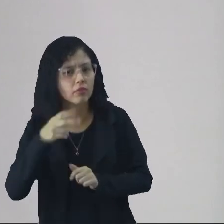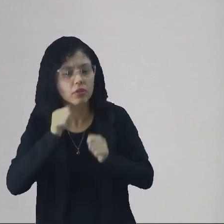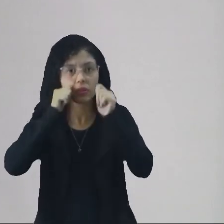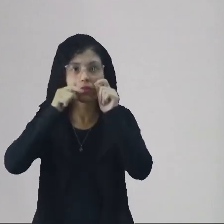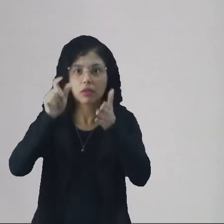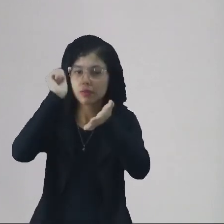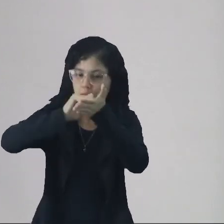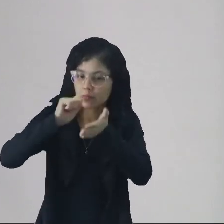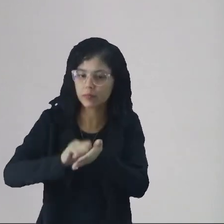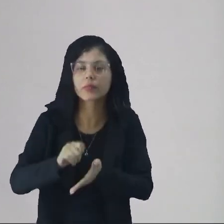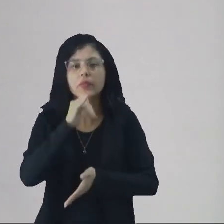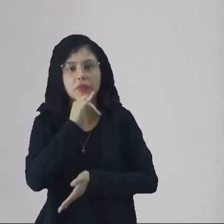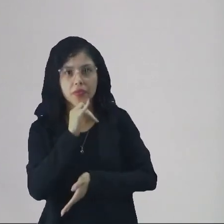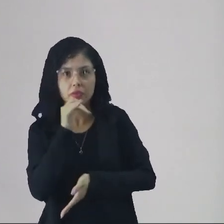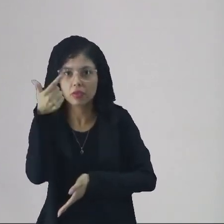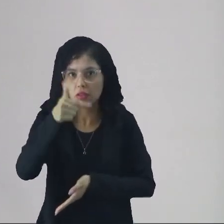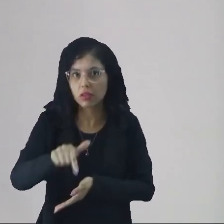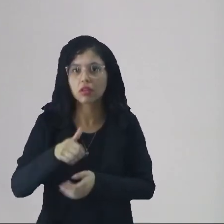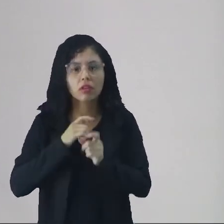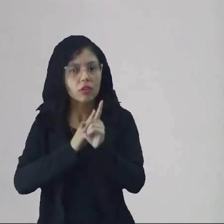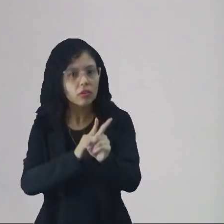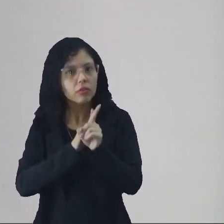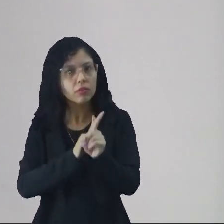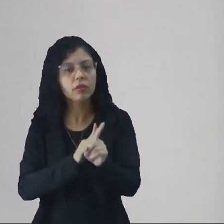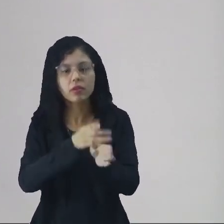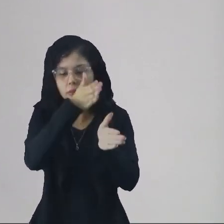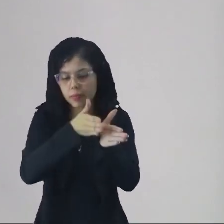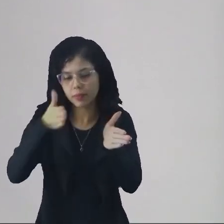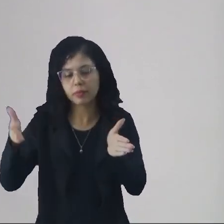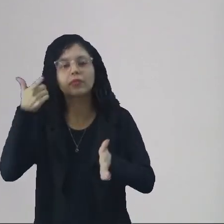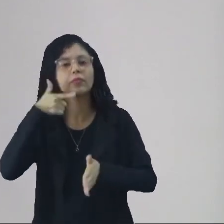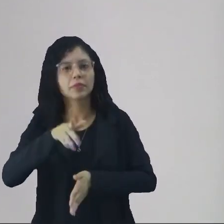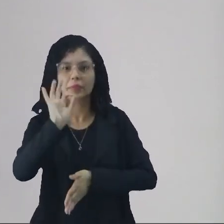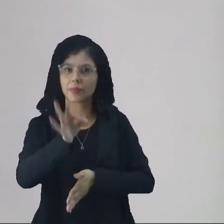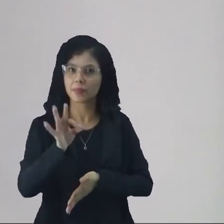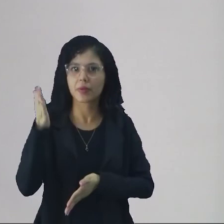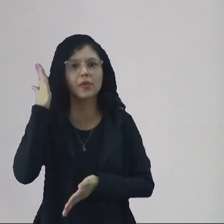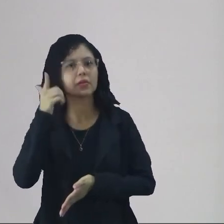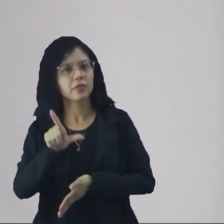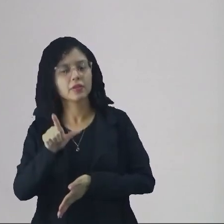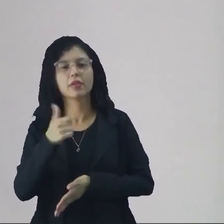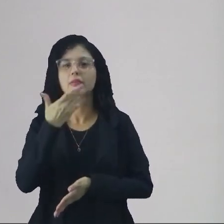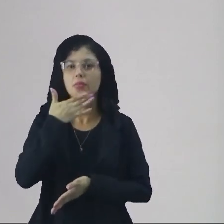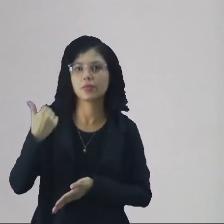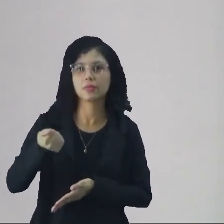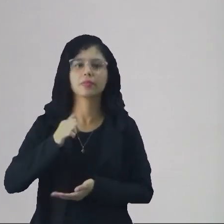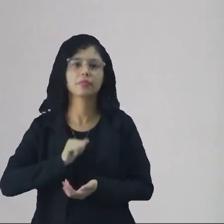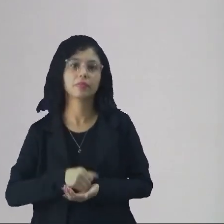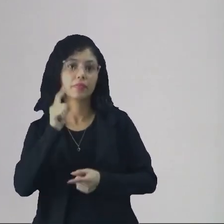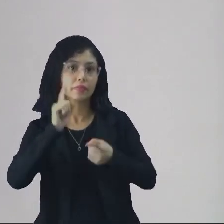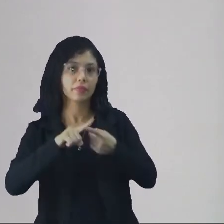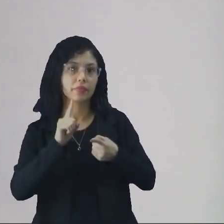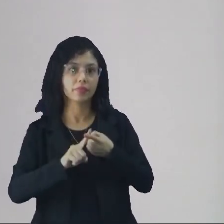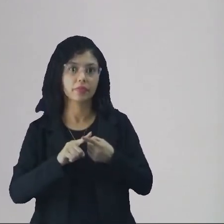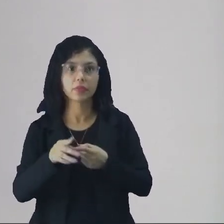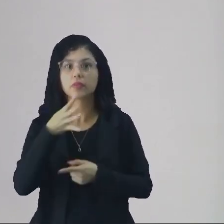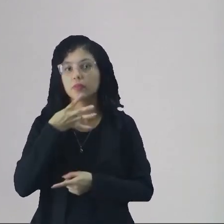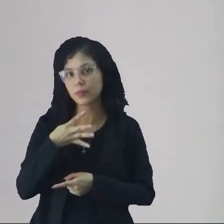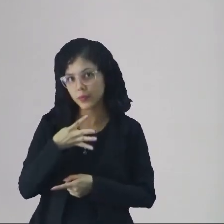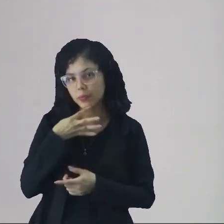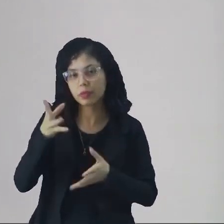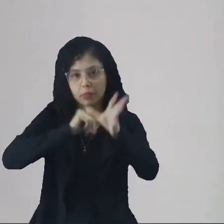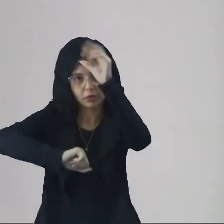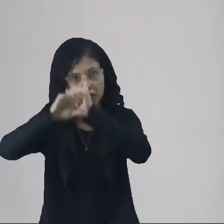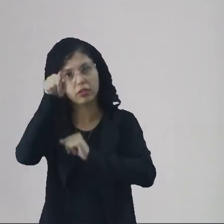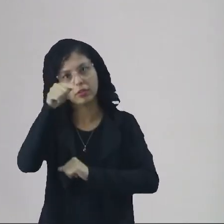observe, refaça os exemplos, acompanhe passo a passo, que com certeza você vai ter os melhores resultados. Por quê? É um conhecimento que